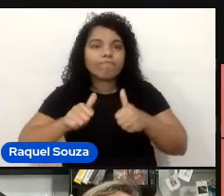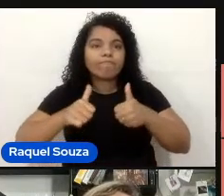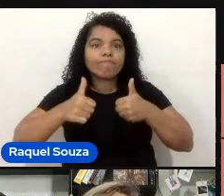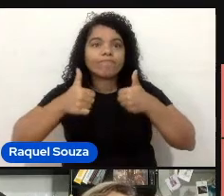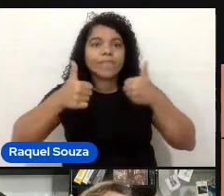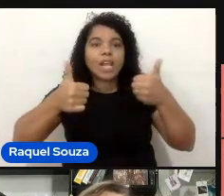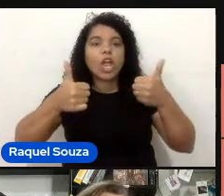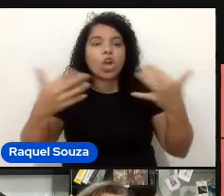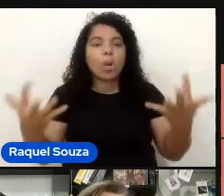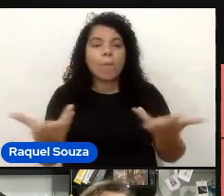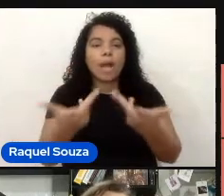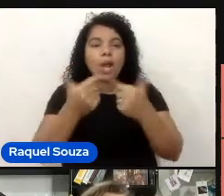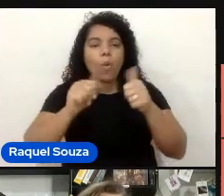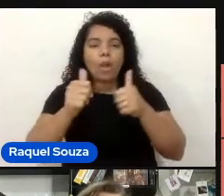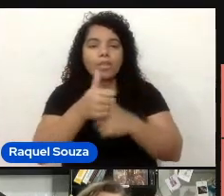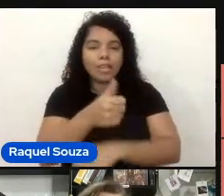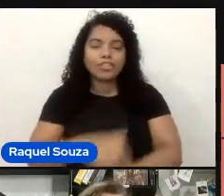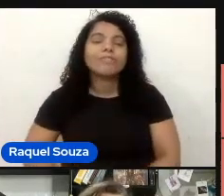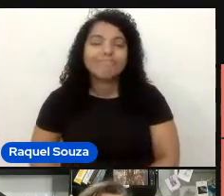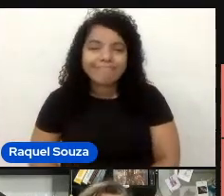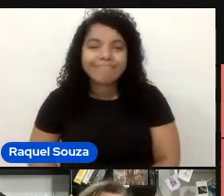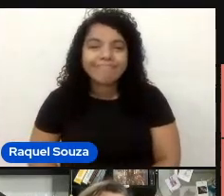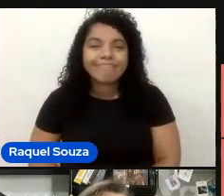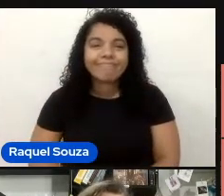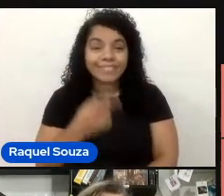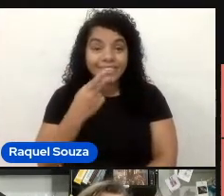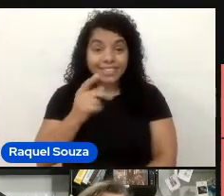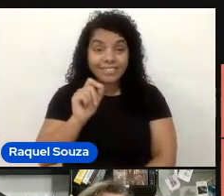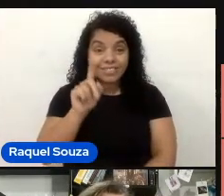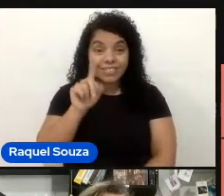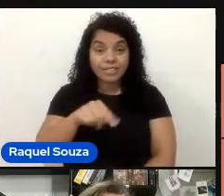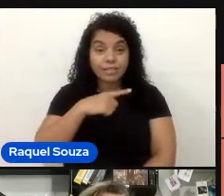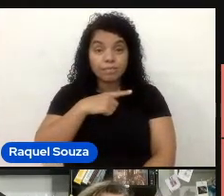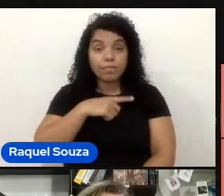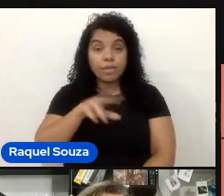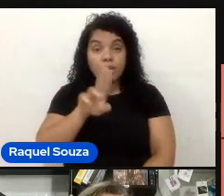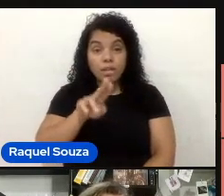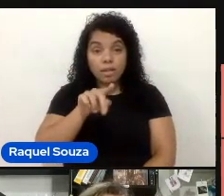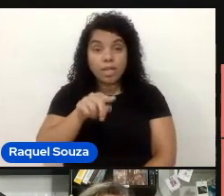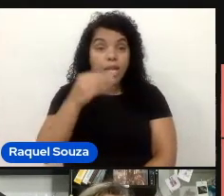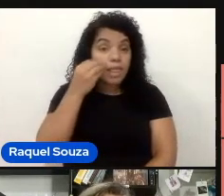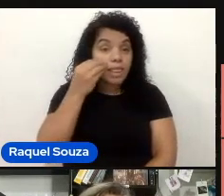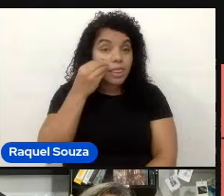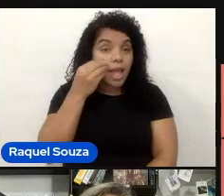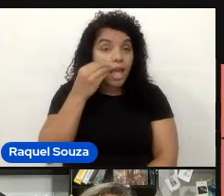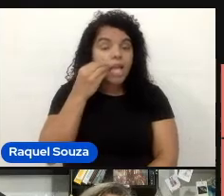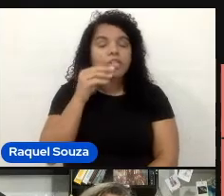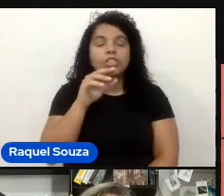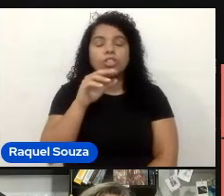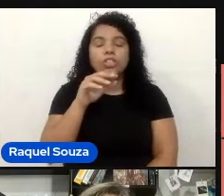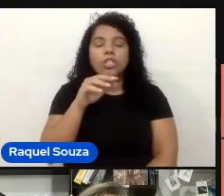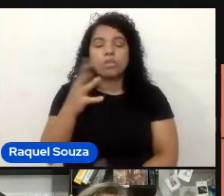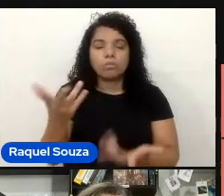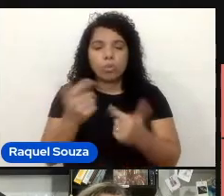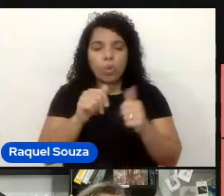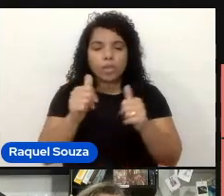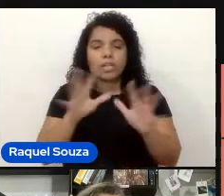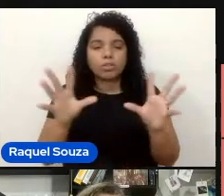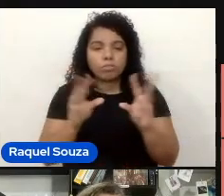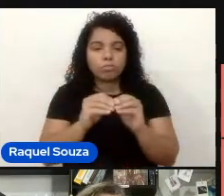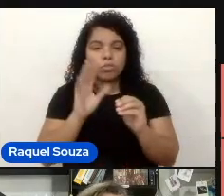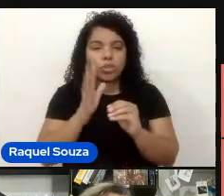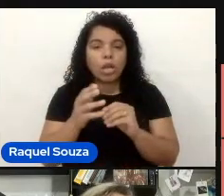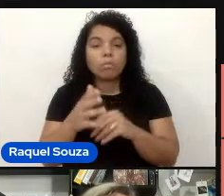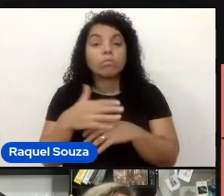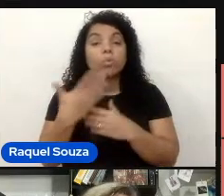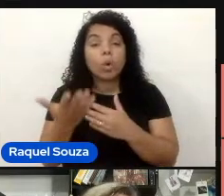nossa qualidade. Tá? Então, falando de aplicação do teste de qualidade, a gente já resumiu aqui quando